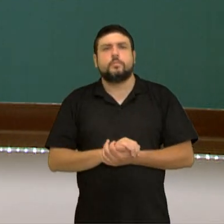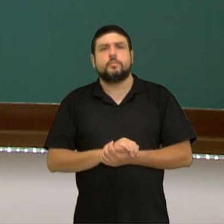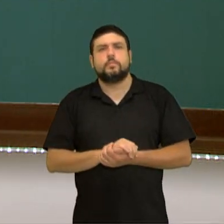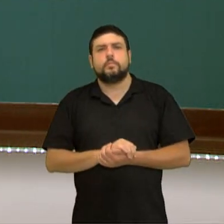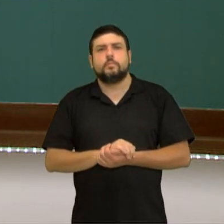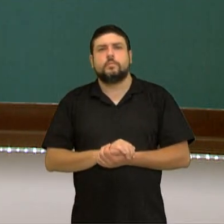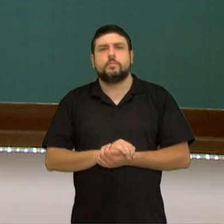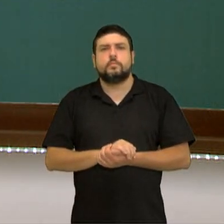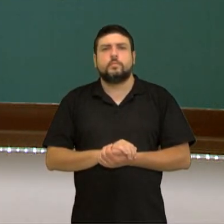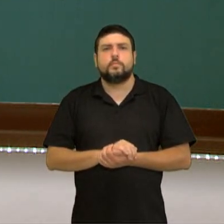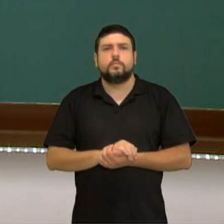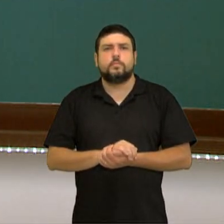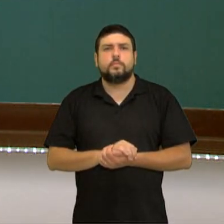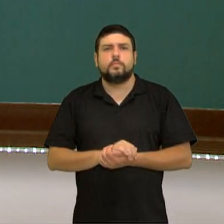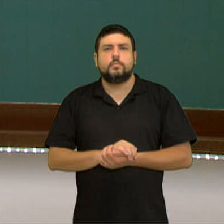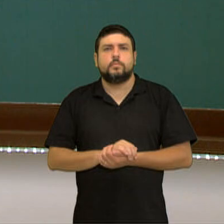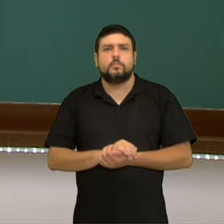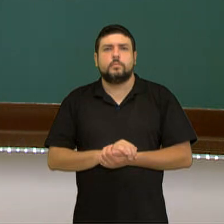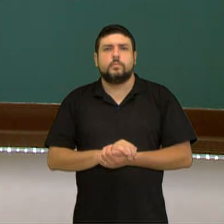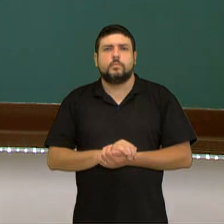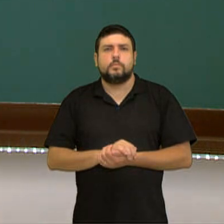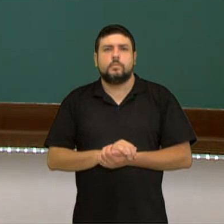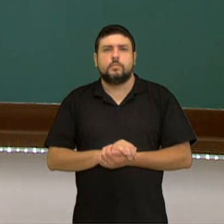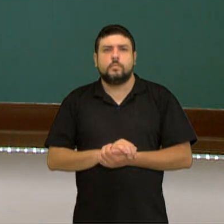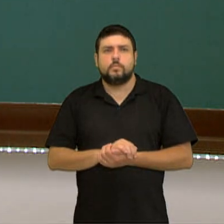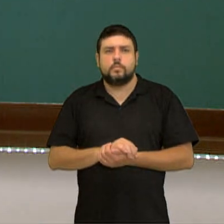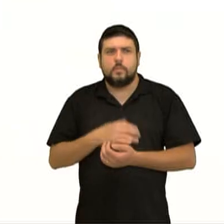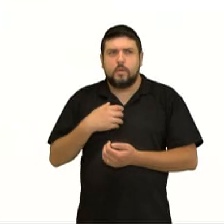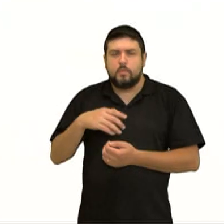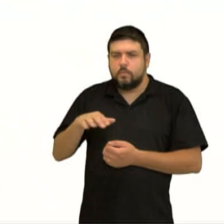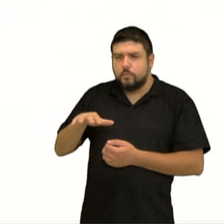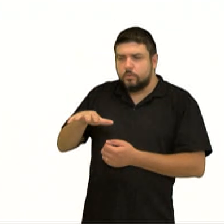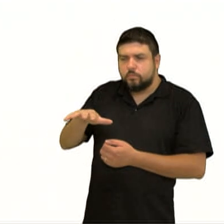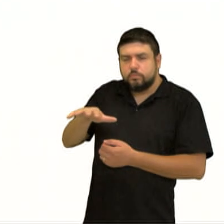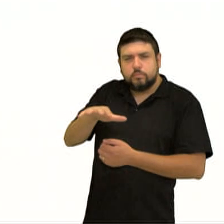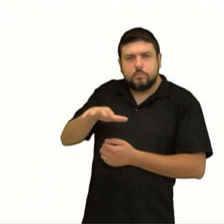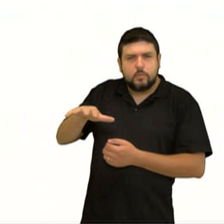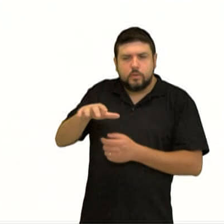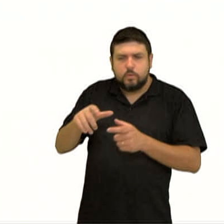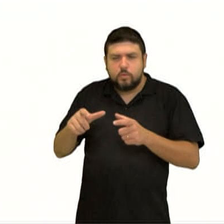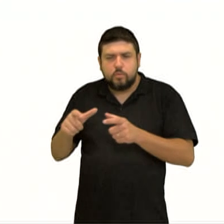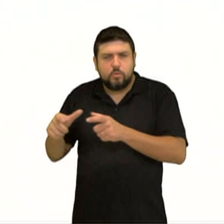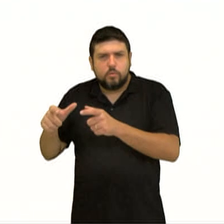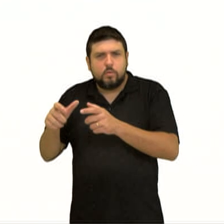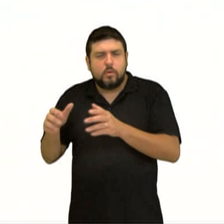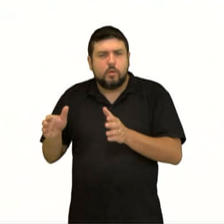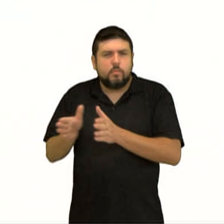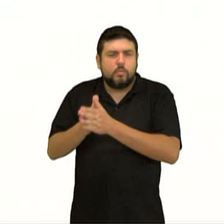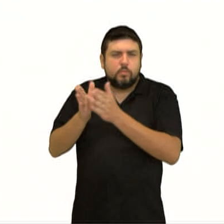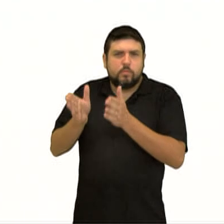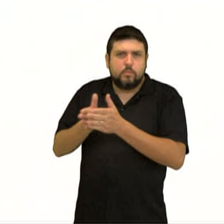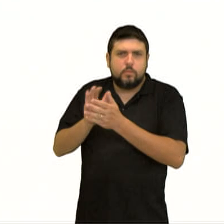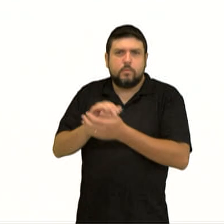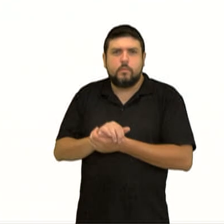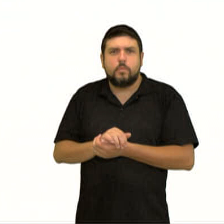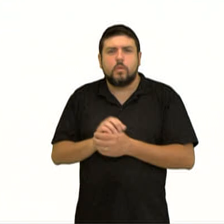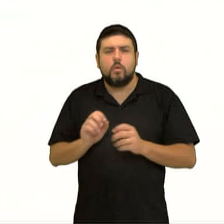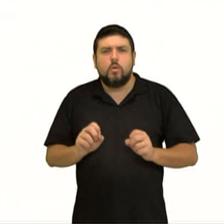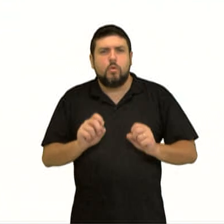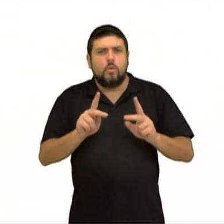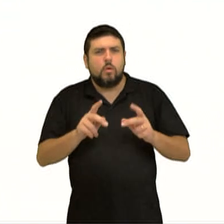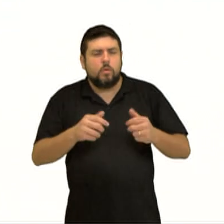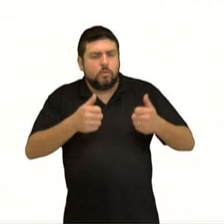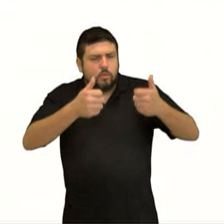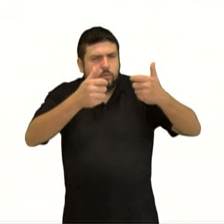Prosseguindo, em regiões pobres, olha como é que era a escultura. A gente não é o momento da gente falar ainda de escultura, de Aleijadinho, de